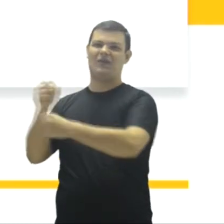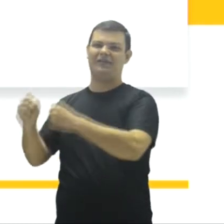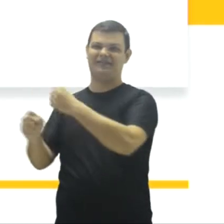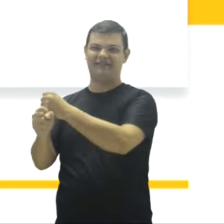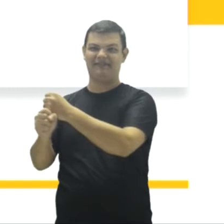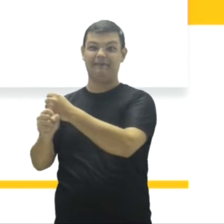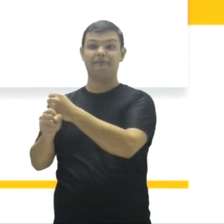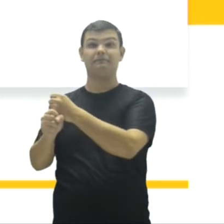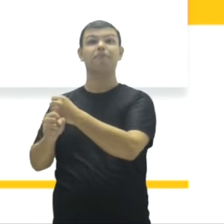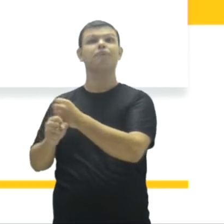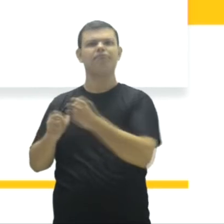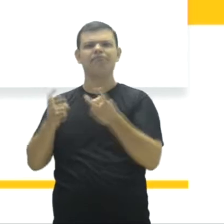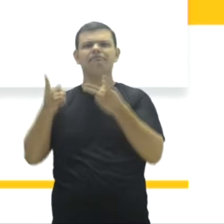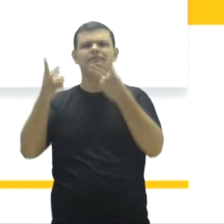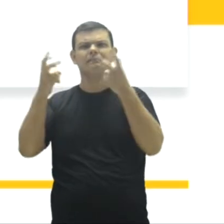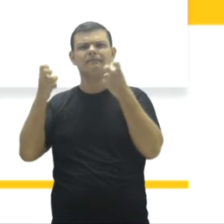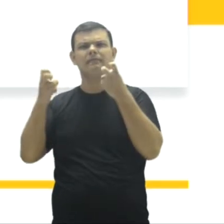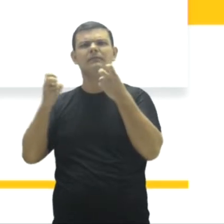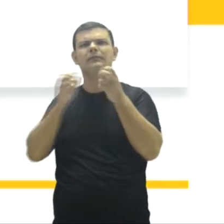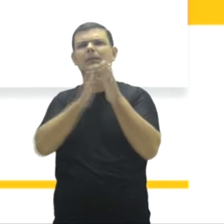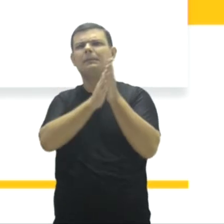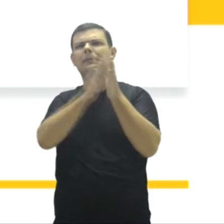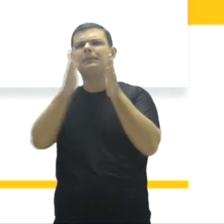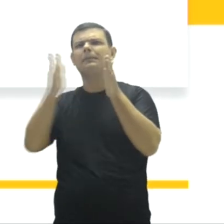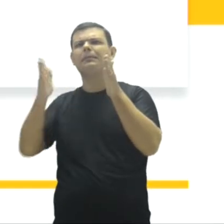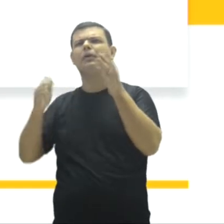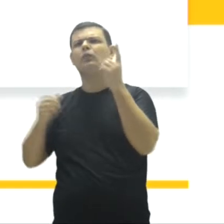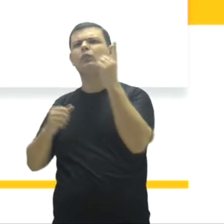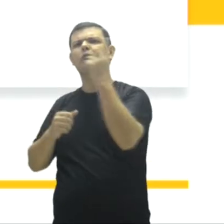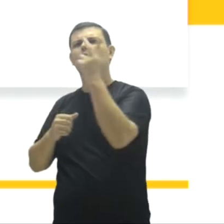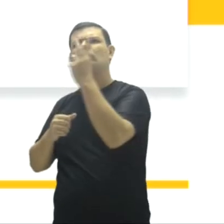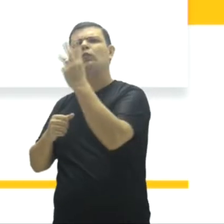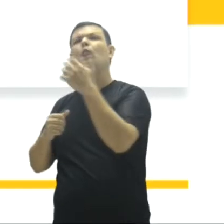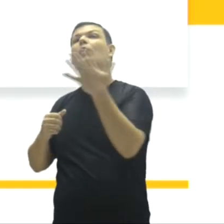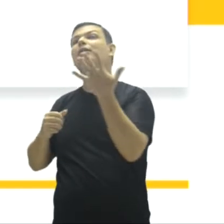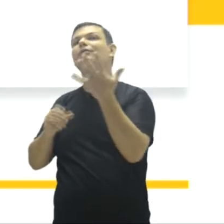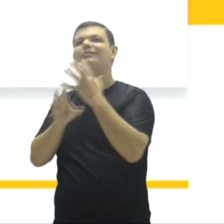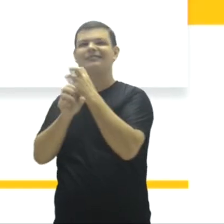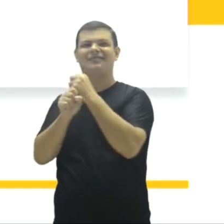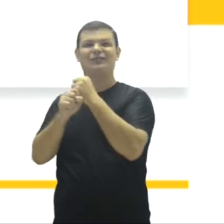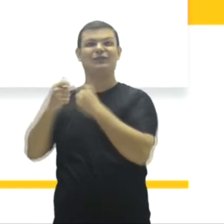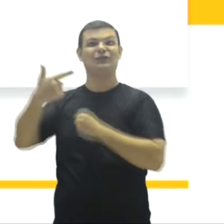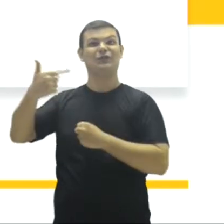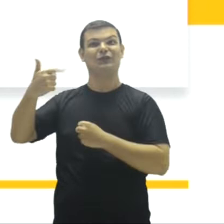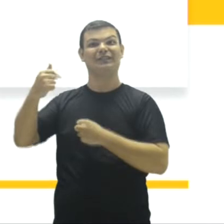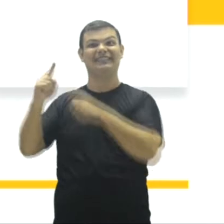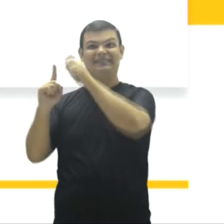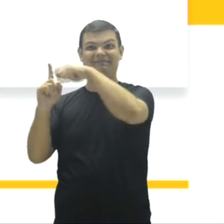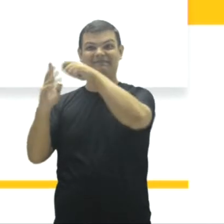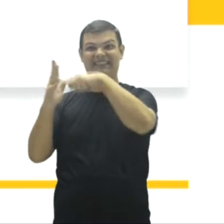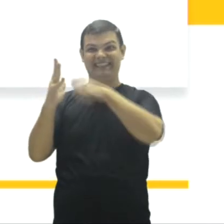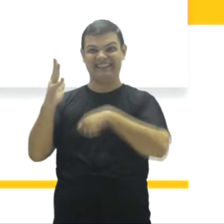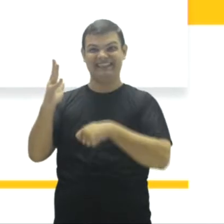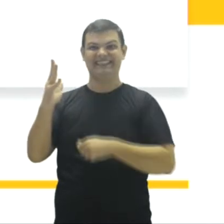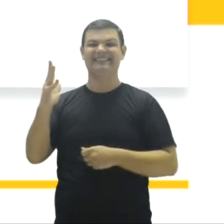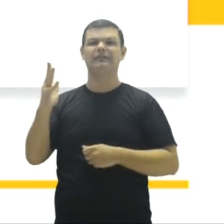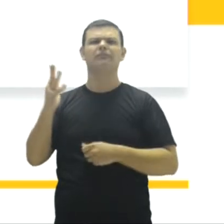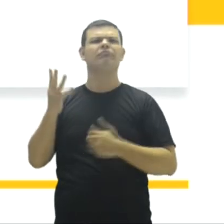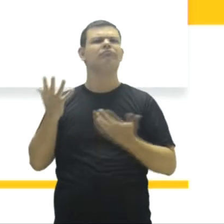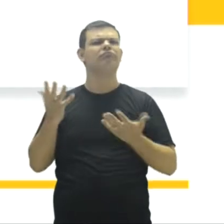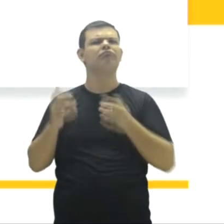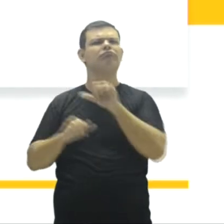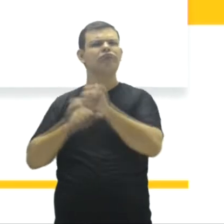Percebam que o ano ele é composto por 12 meses. Professora, isso muda em